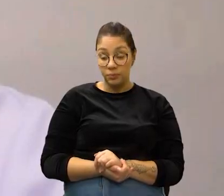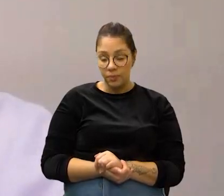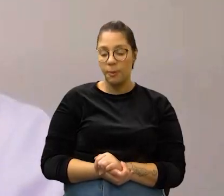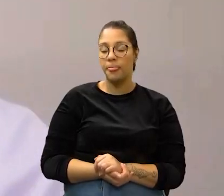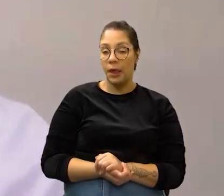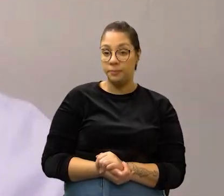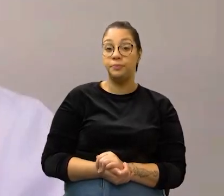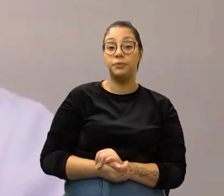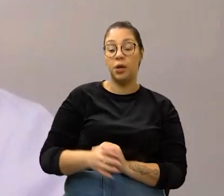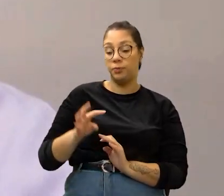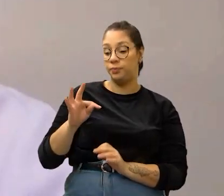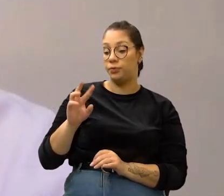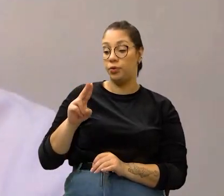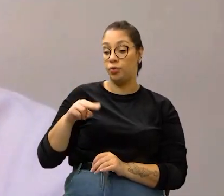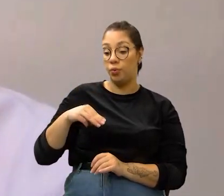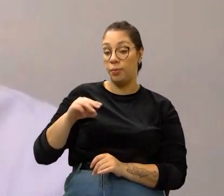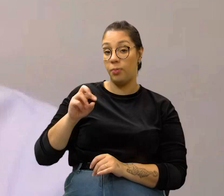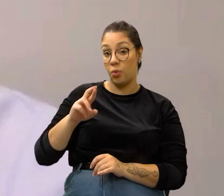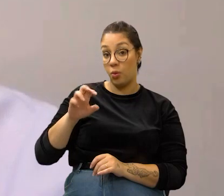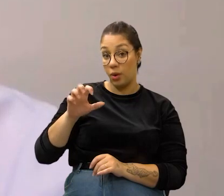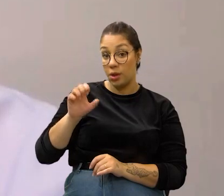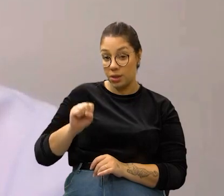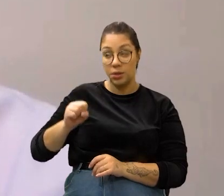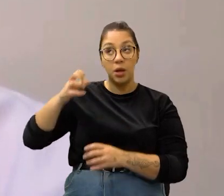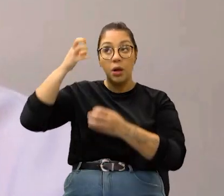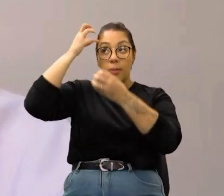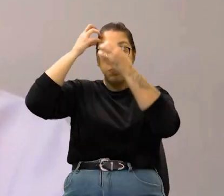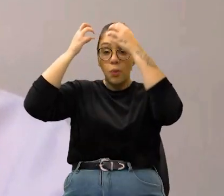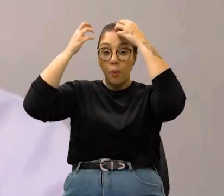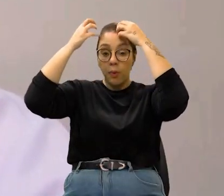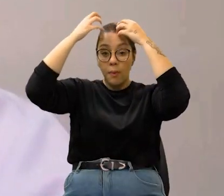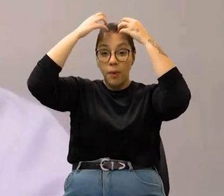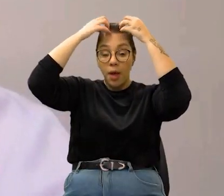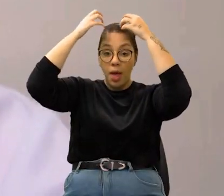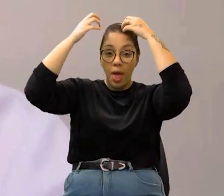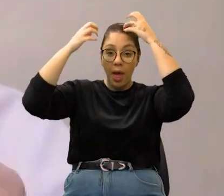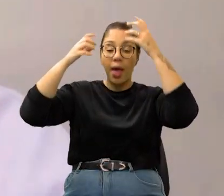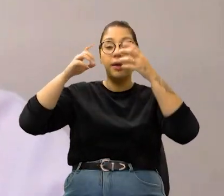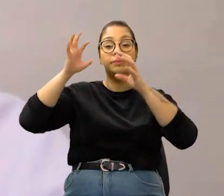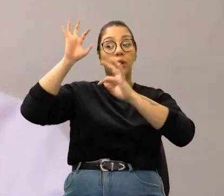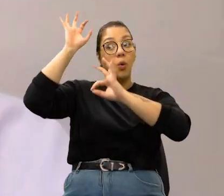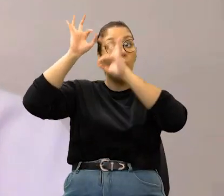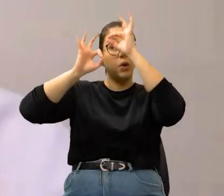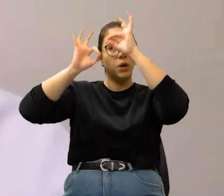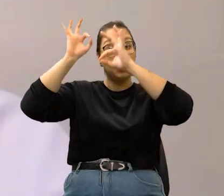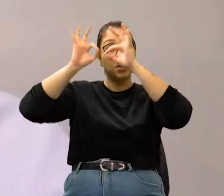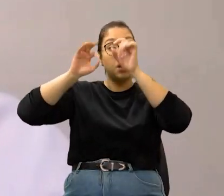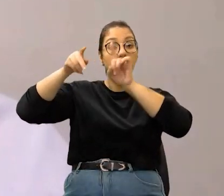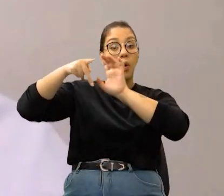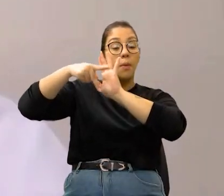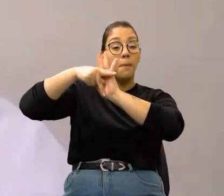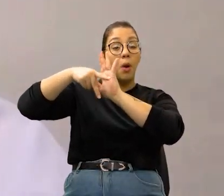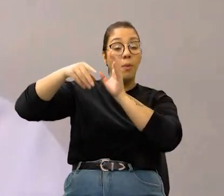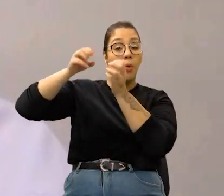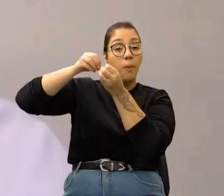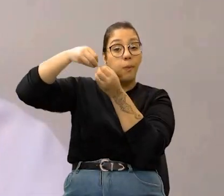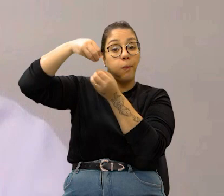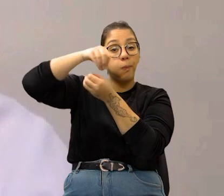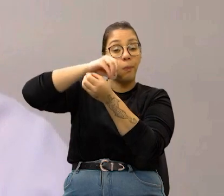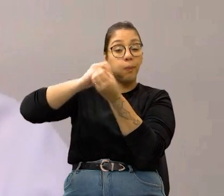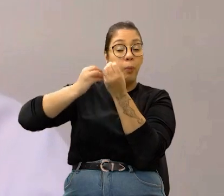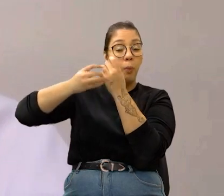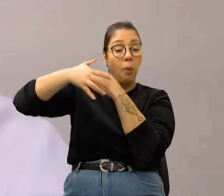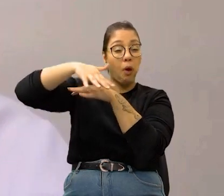Os tumores cerebrais, na realidade, é como se houvesse uma desorganização das nossas células,